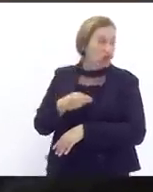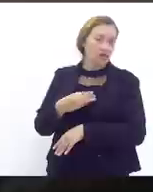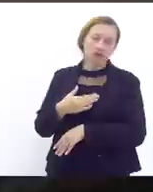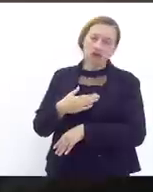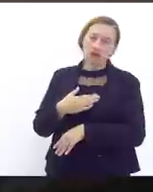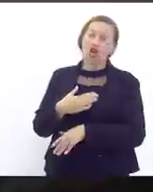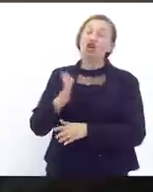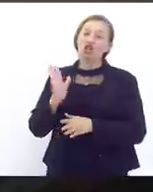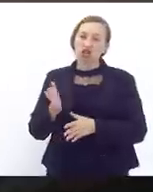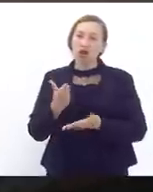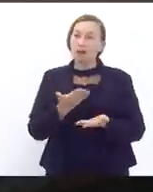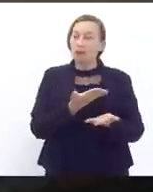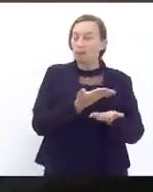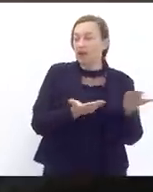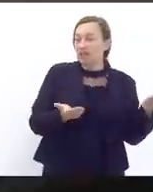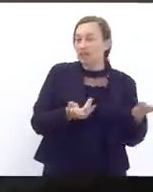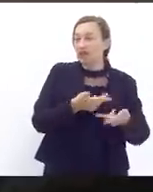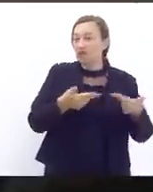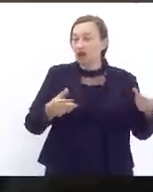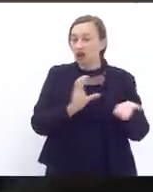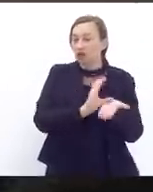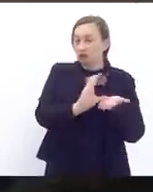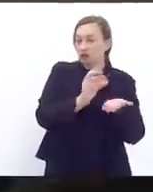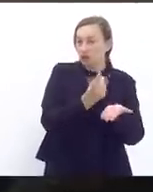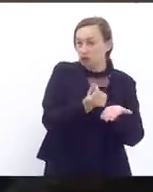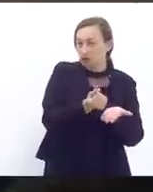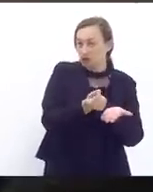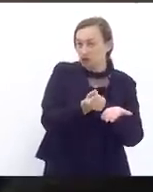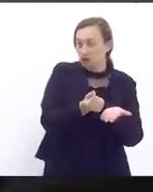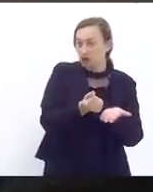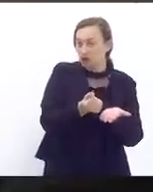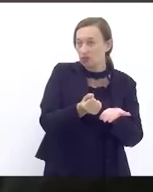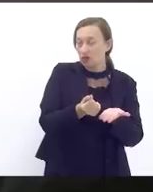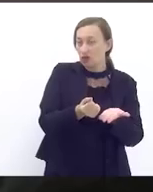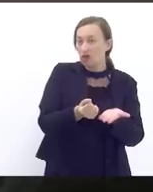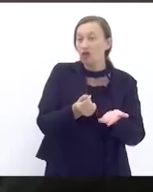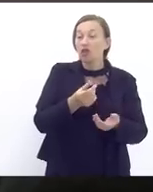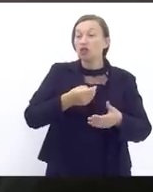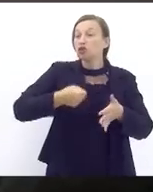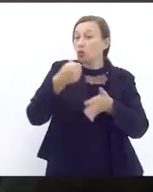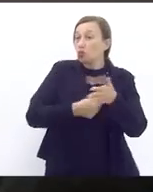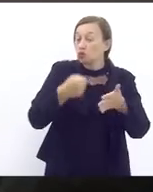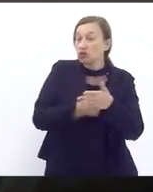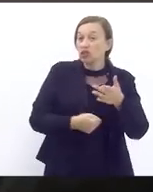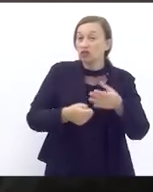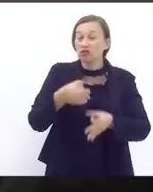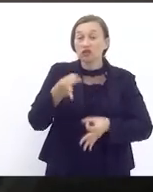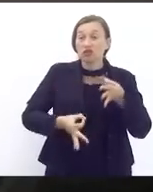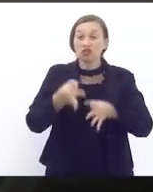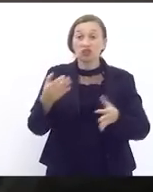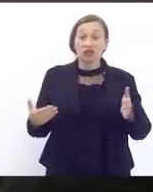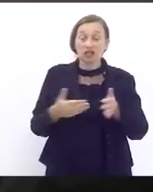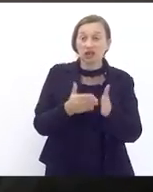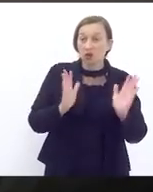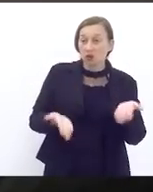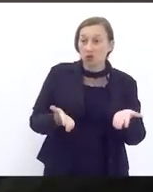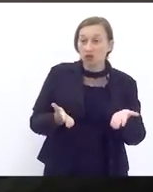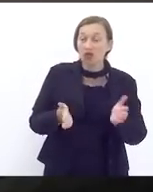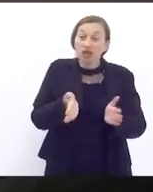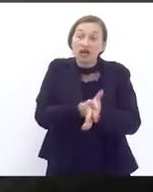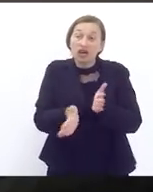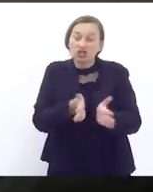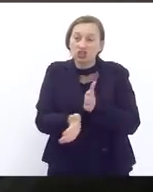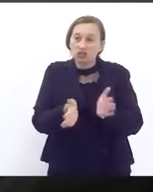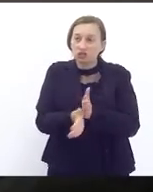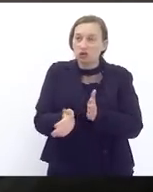eu tenho direito por causa do Instituto da minha pensão não recebi estou brigando na justiça até hoje gastando com advogado